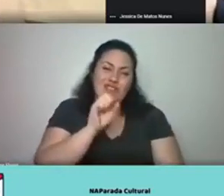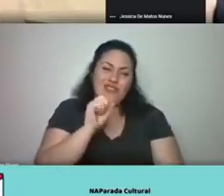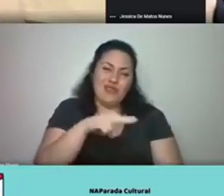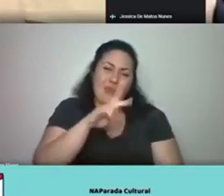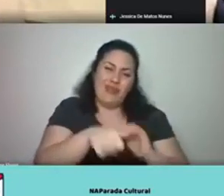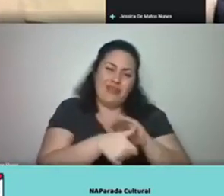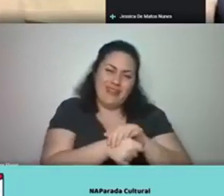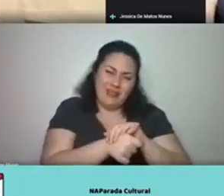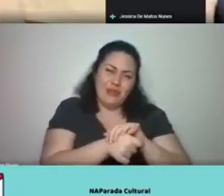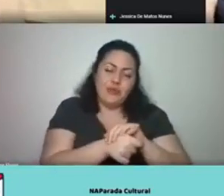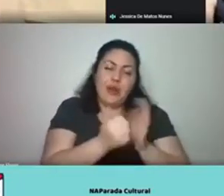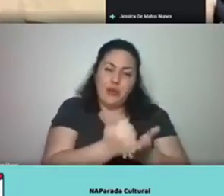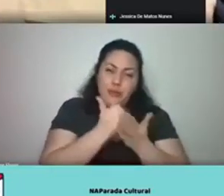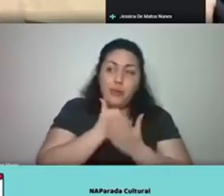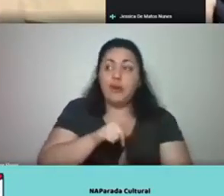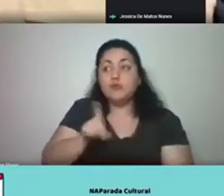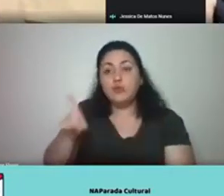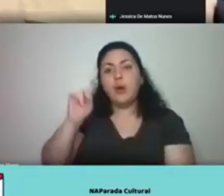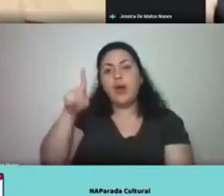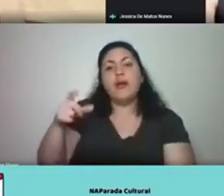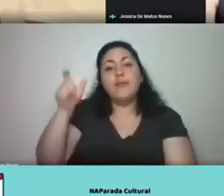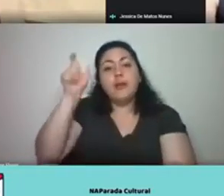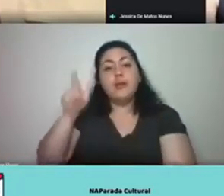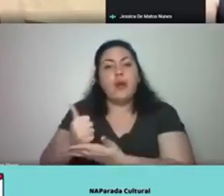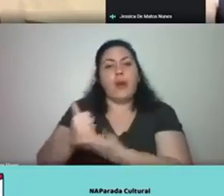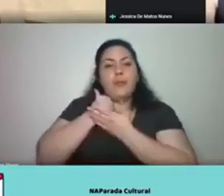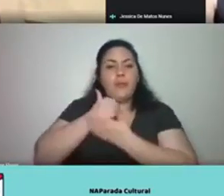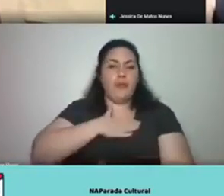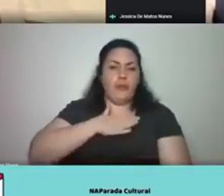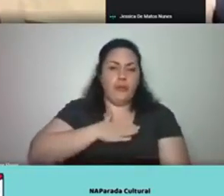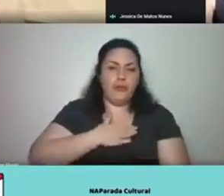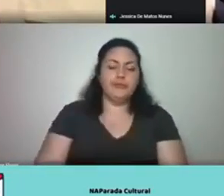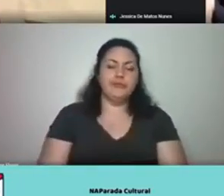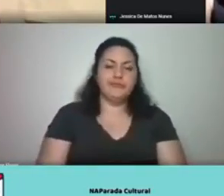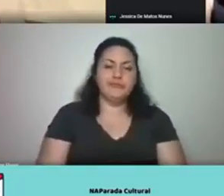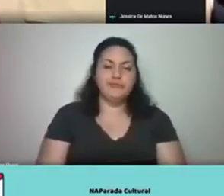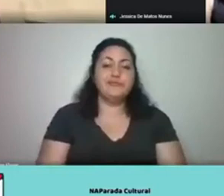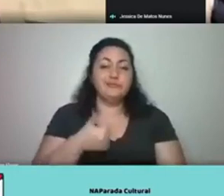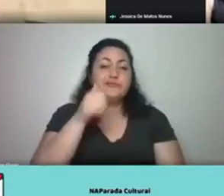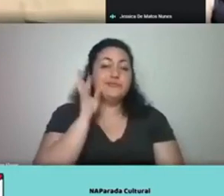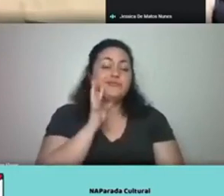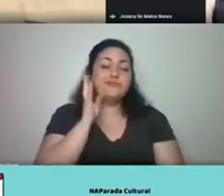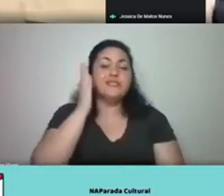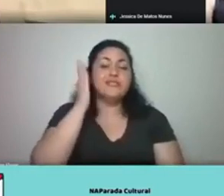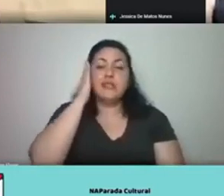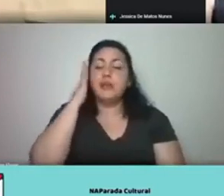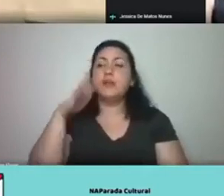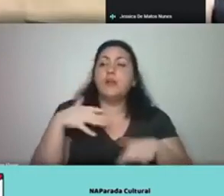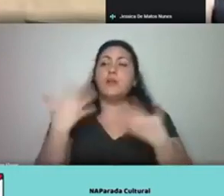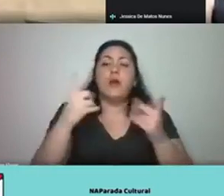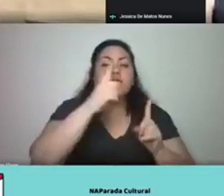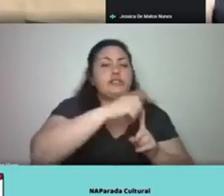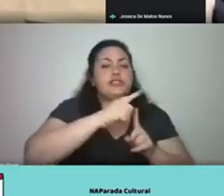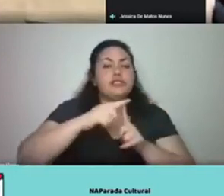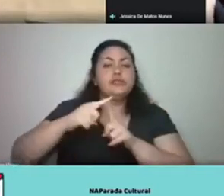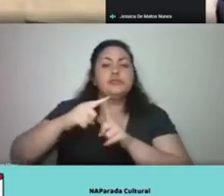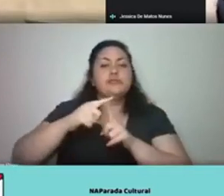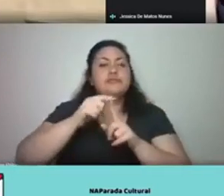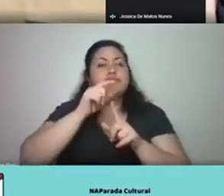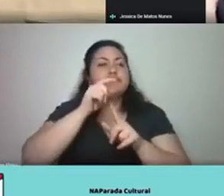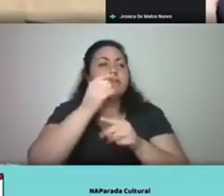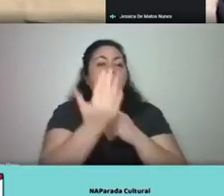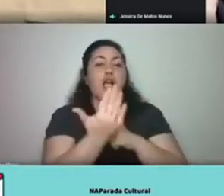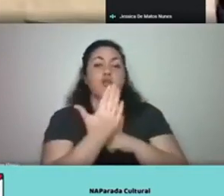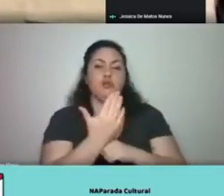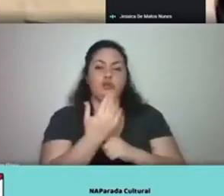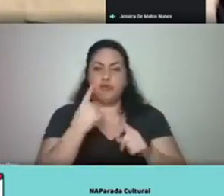Sim. Isso também é legal, né, da gente reconhecer que recursos a gente tem, porque para algumas pessoas pode ser realmente